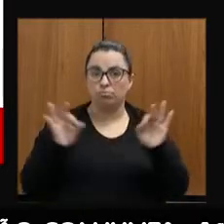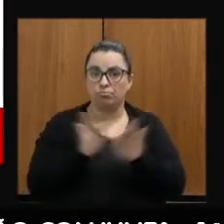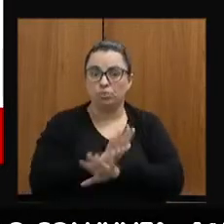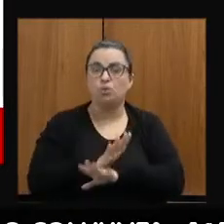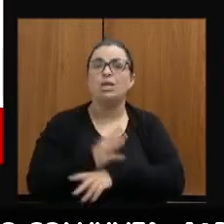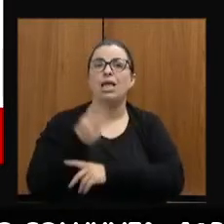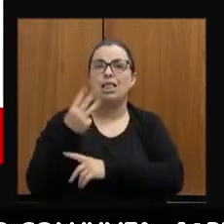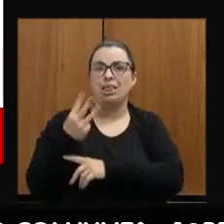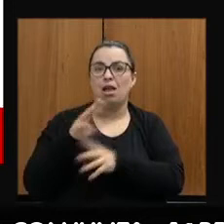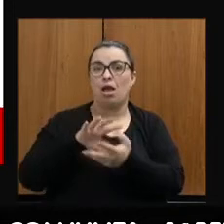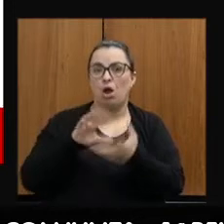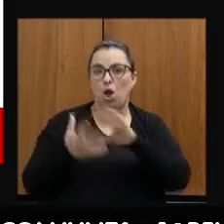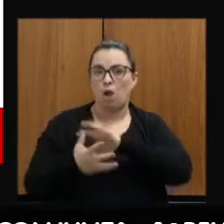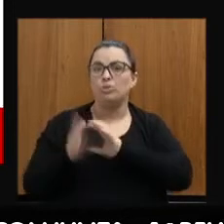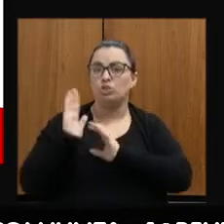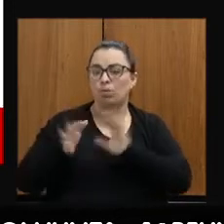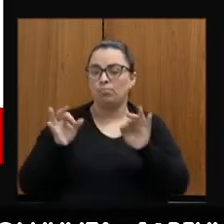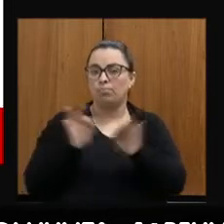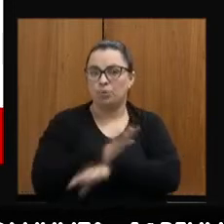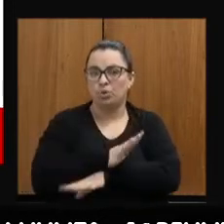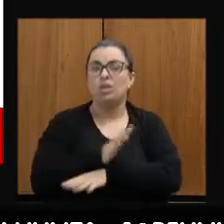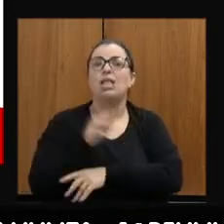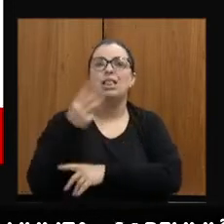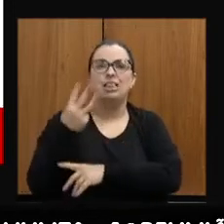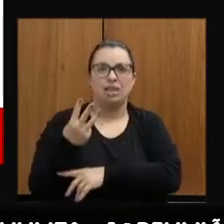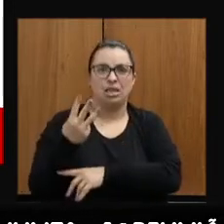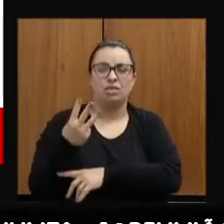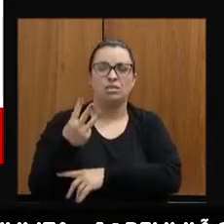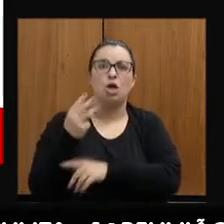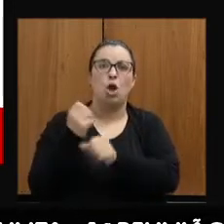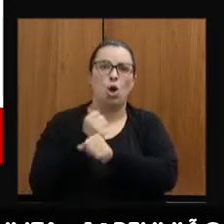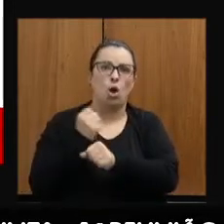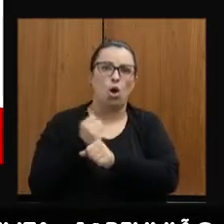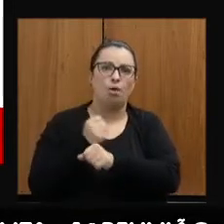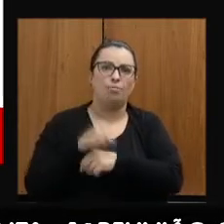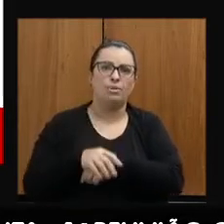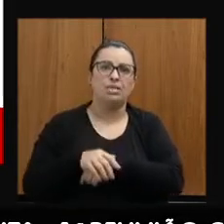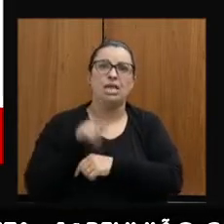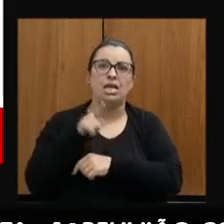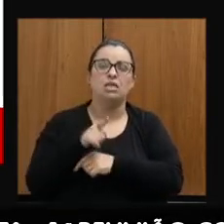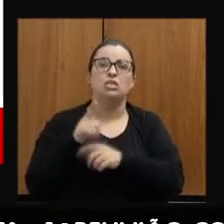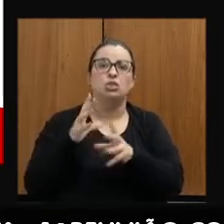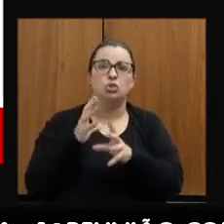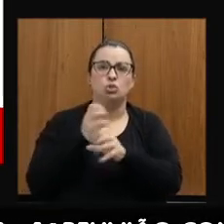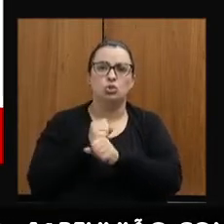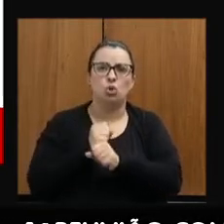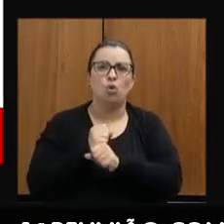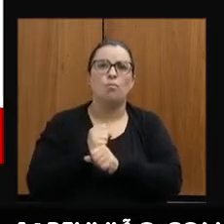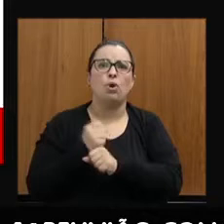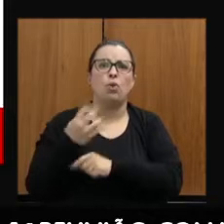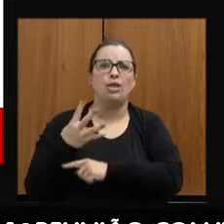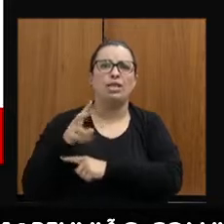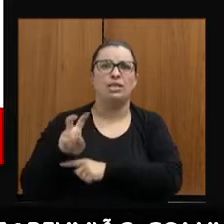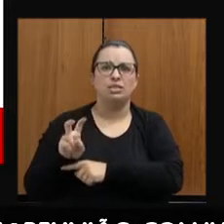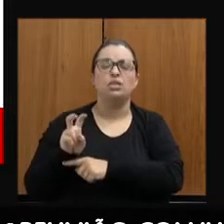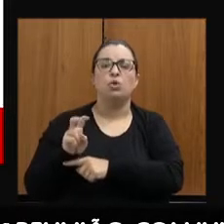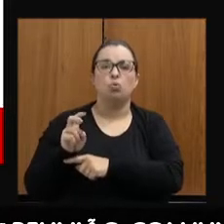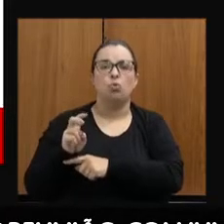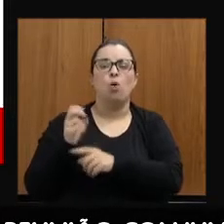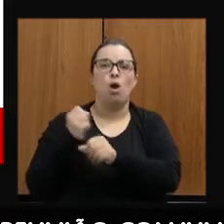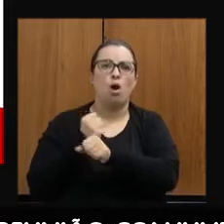três ovos então estão falando aí desse desse total de pavimentações pode me